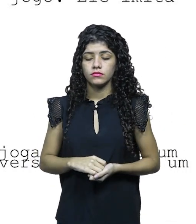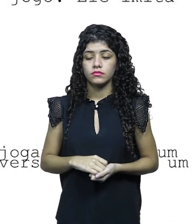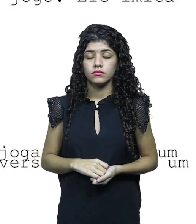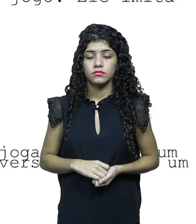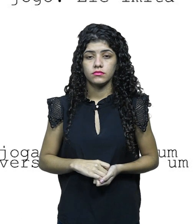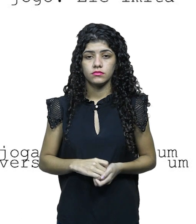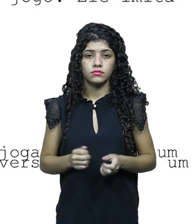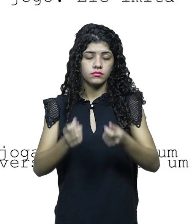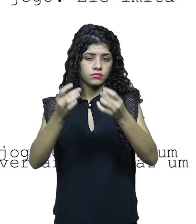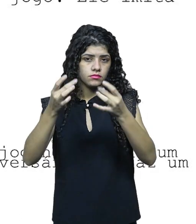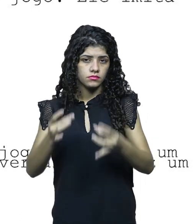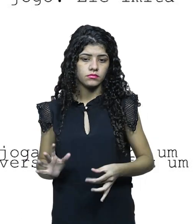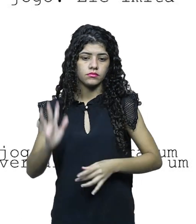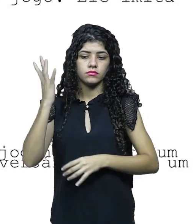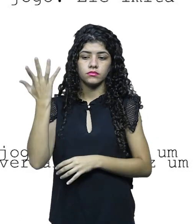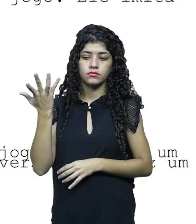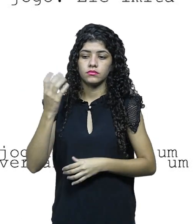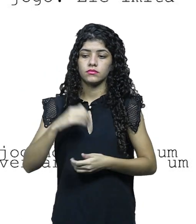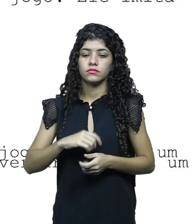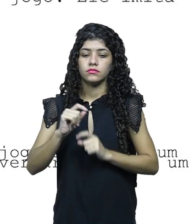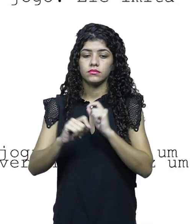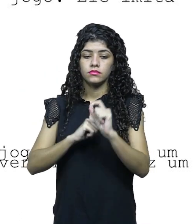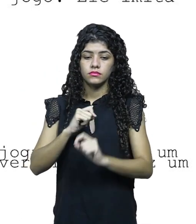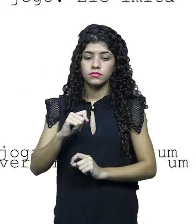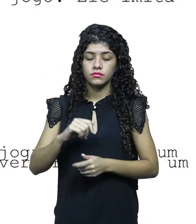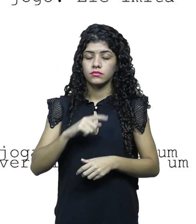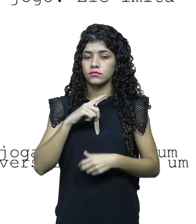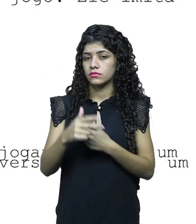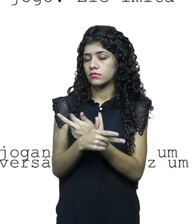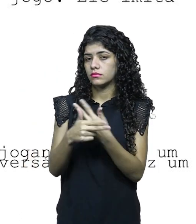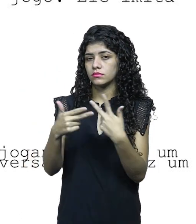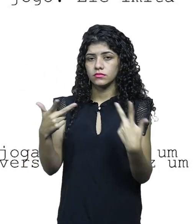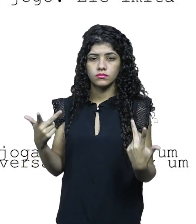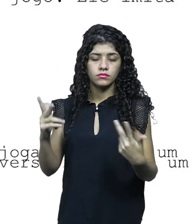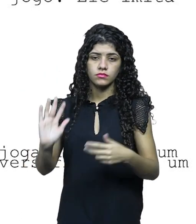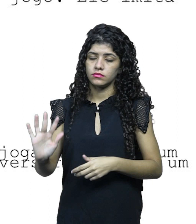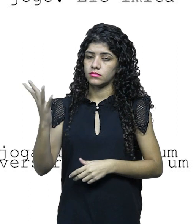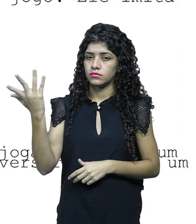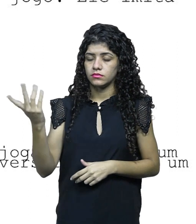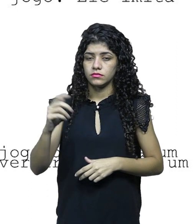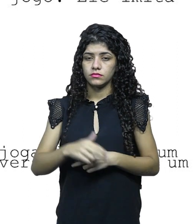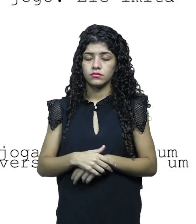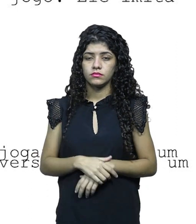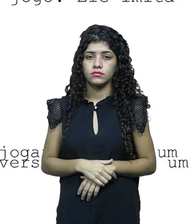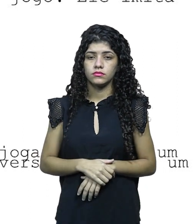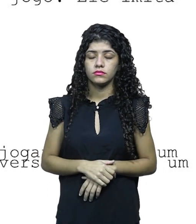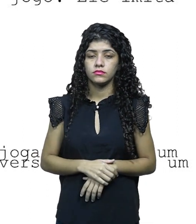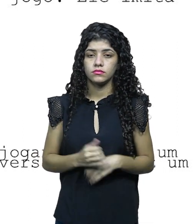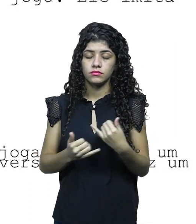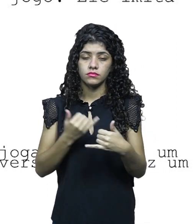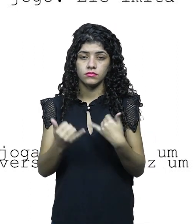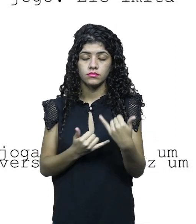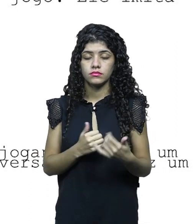aí, a descrição da ação, onde Hannah, Boris, Caco e outros garotos estão jogando contra um time de outra